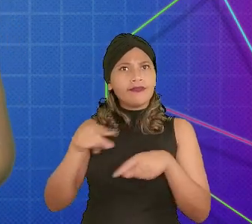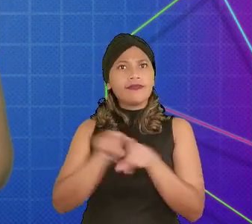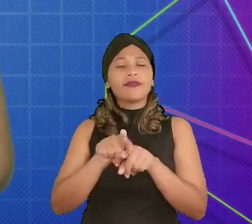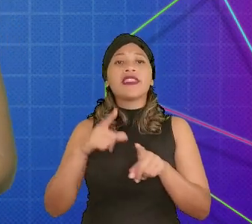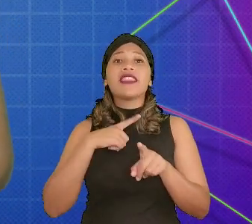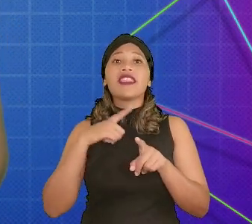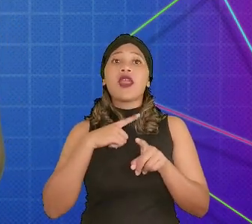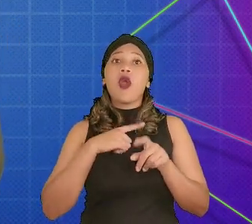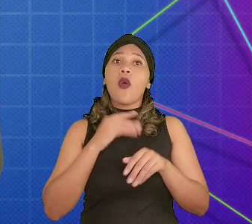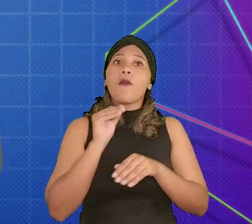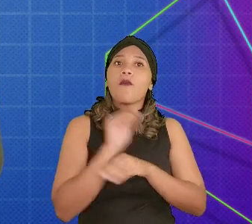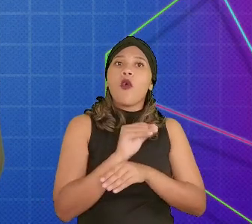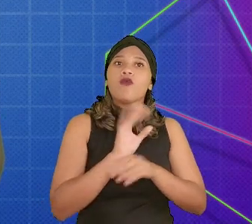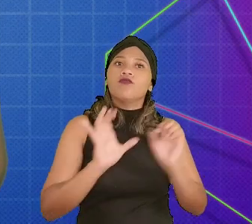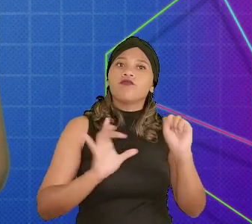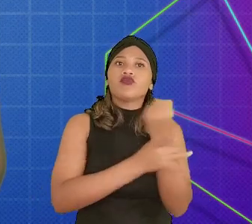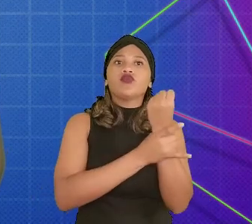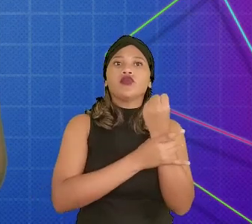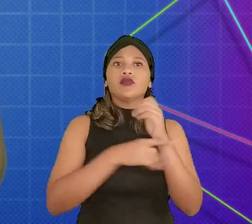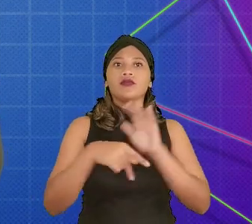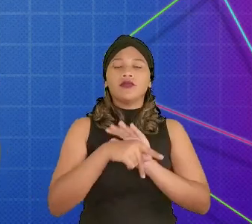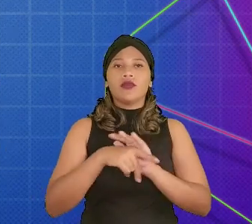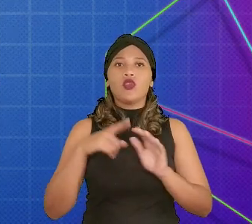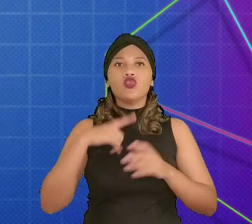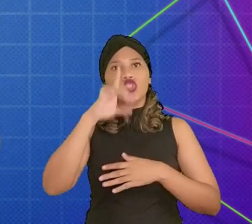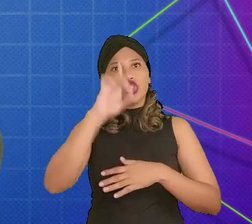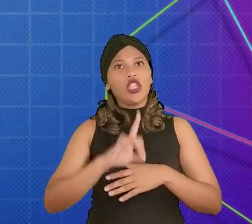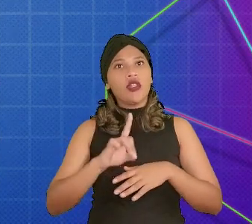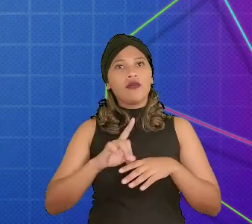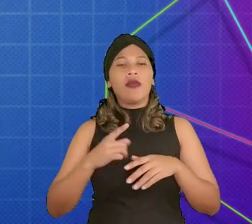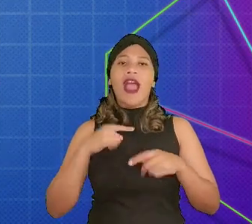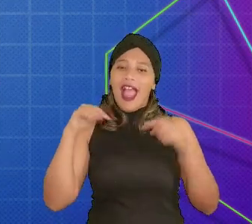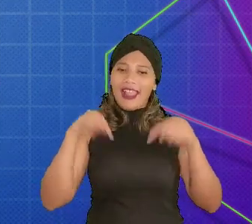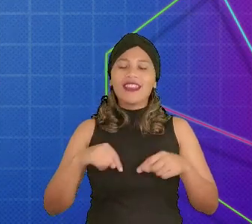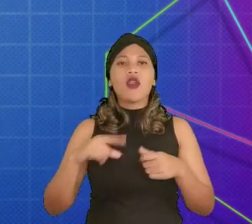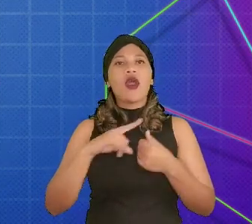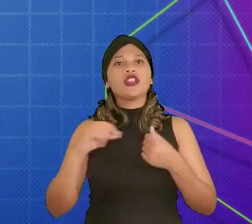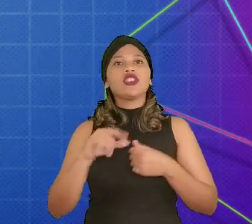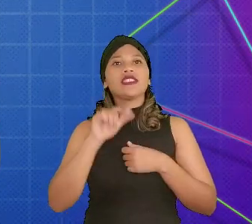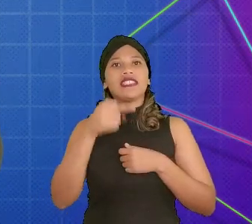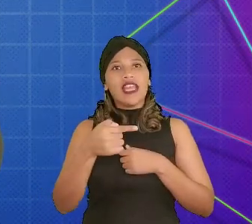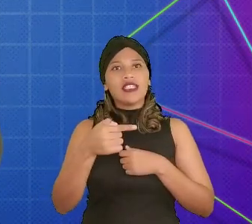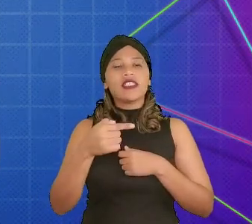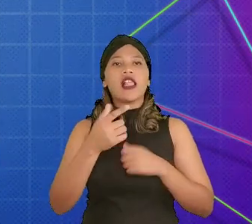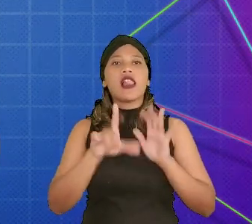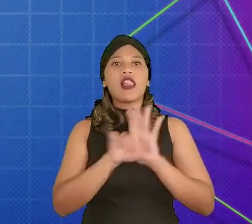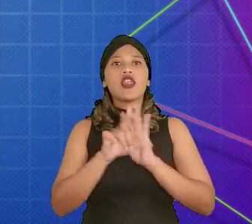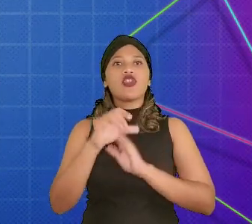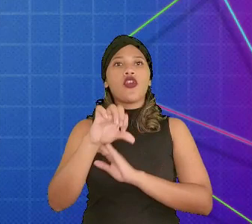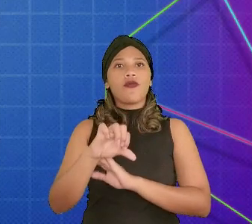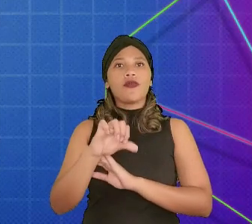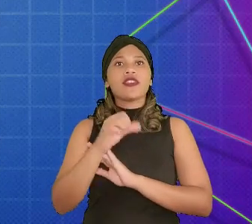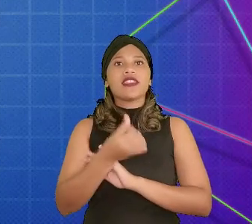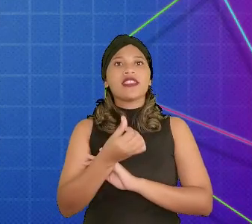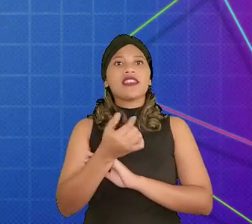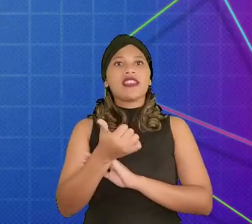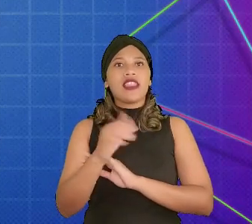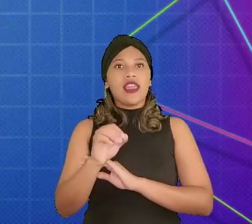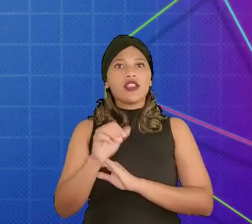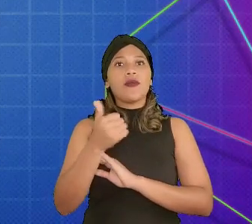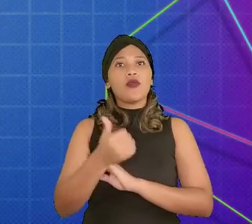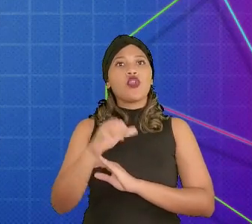países, tem um artigo que protege os direitos autorais. E aqui vemos o artigo 7 da Lei 9.610